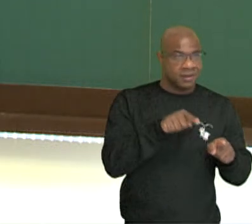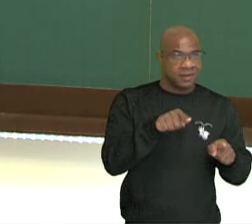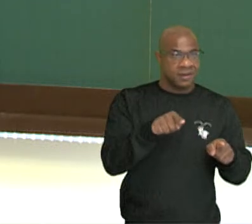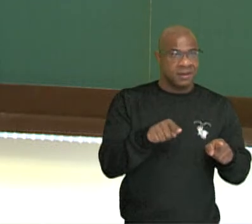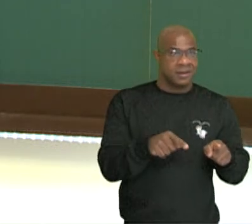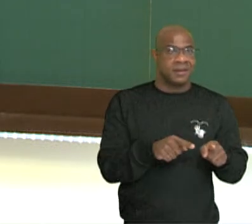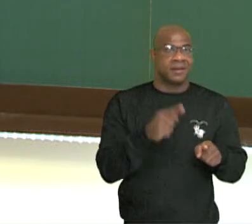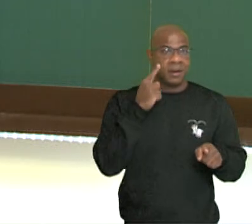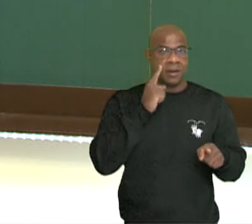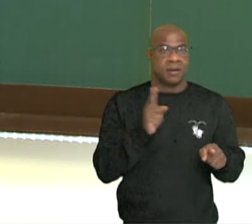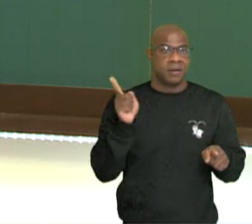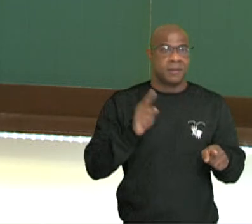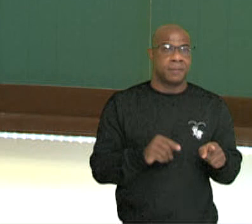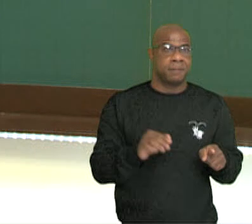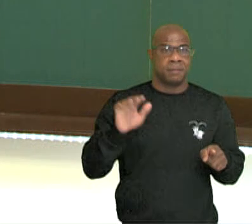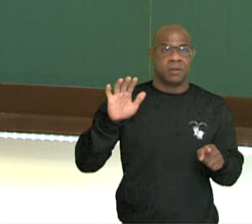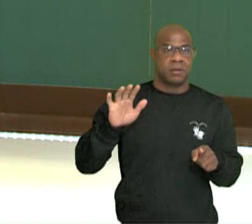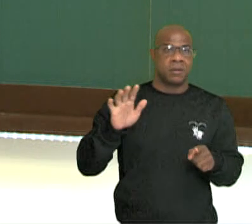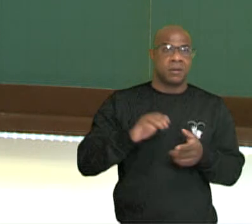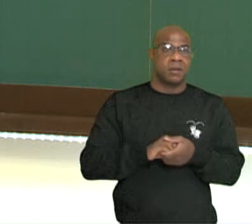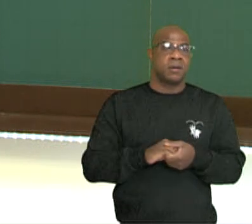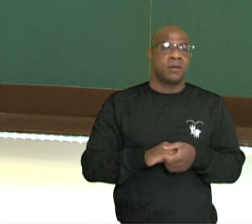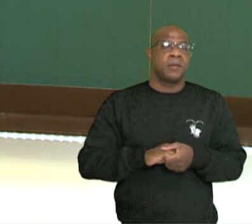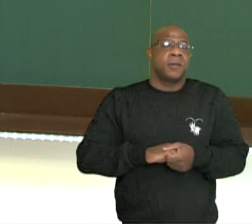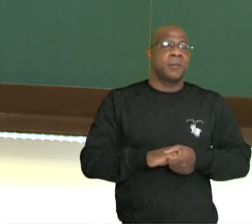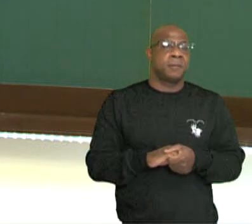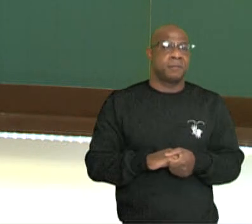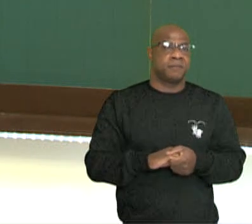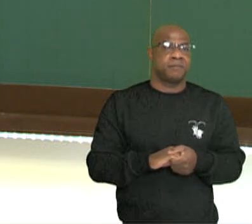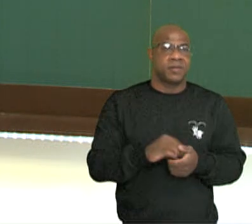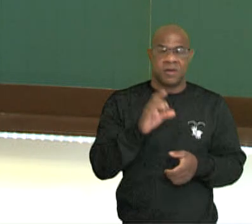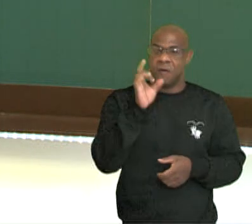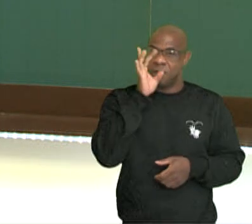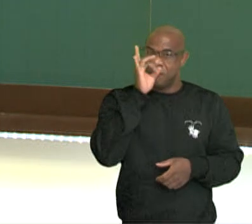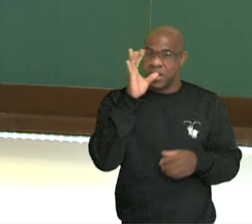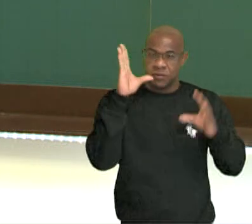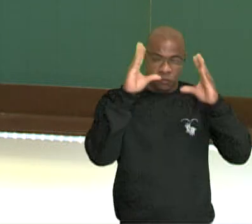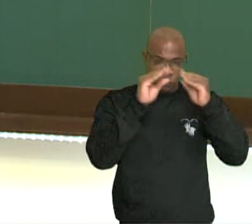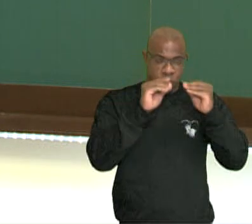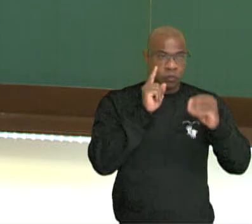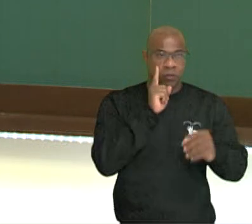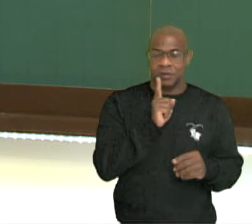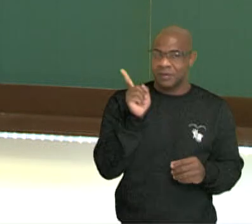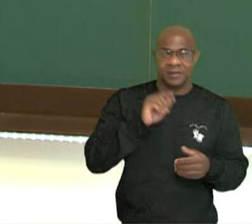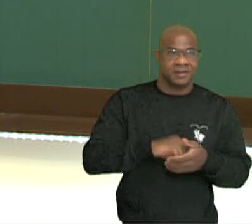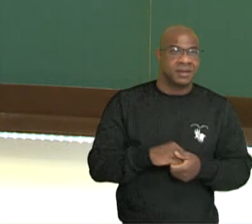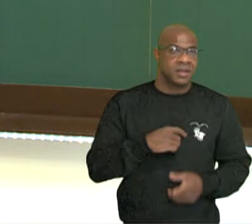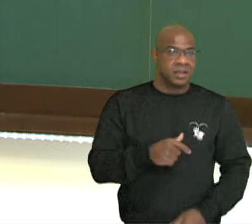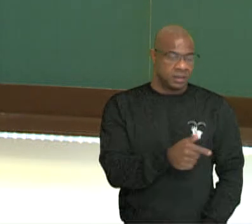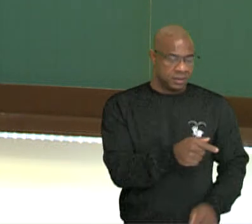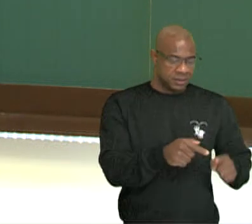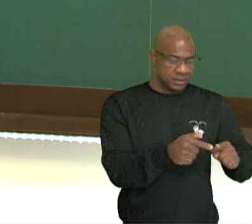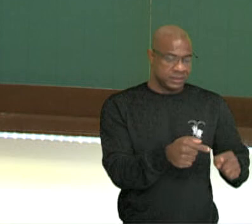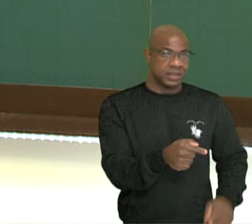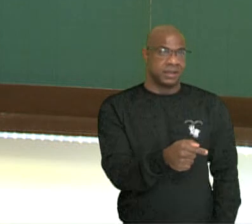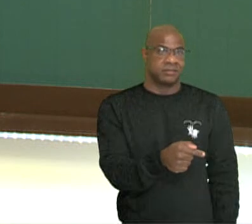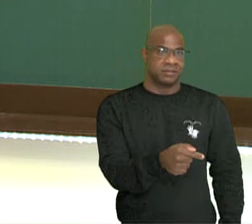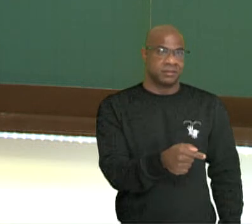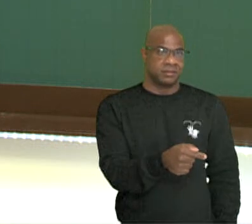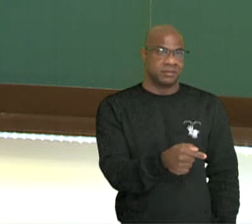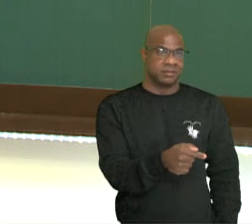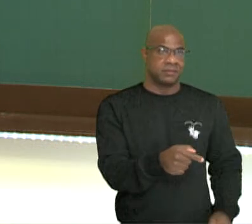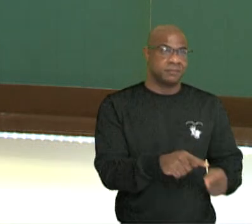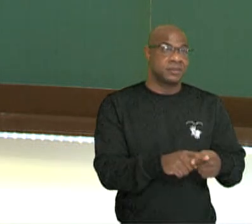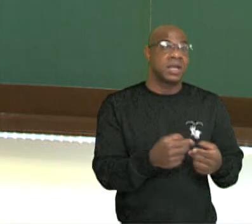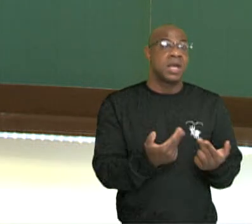Ó. O retângulo é esse verde mais escuro, então ele tem uma base 7 e ele tem a mesma altura do quadrado, que é x